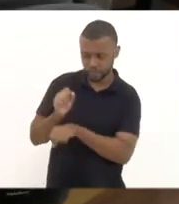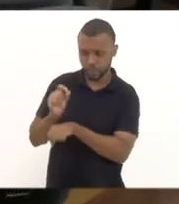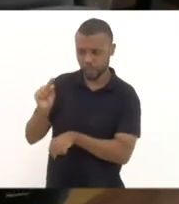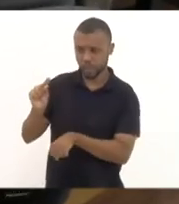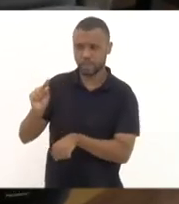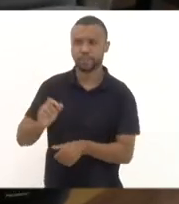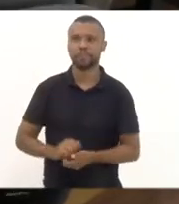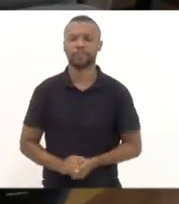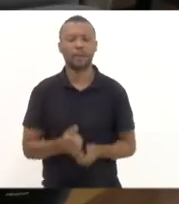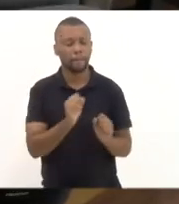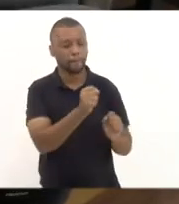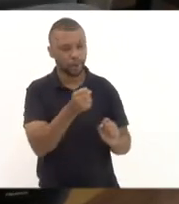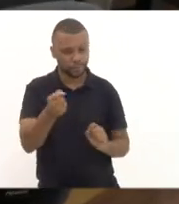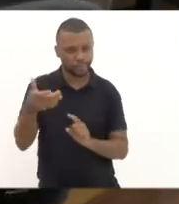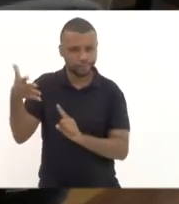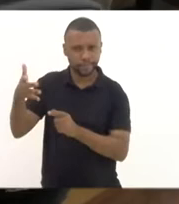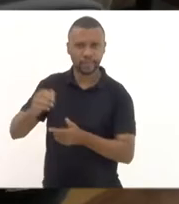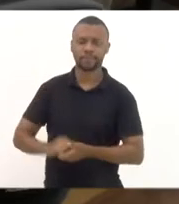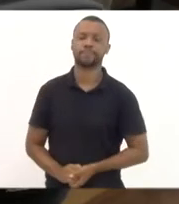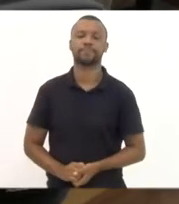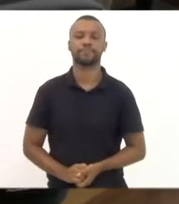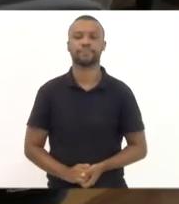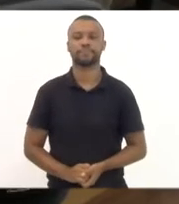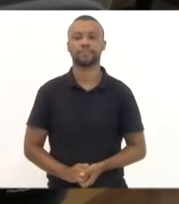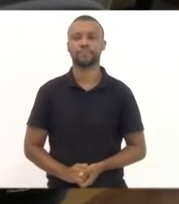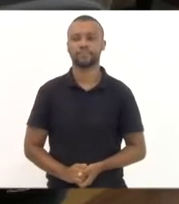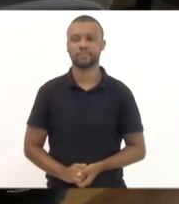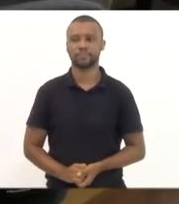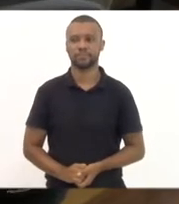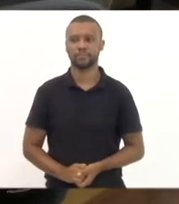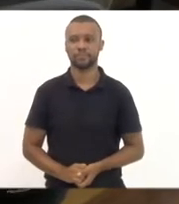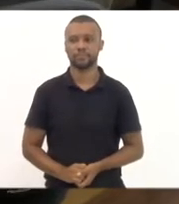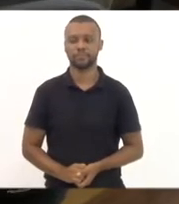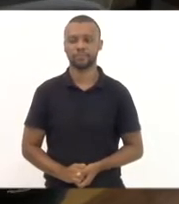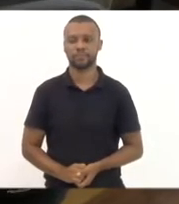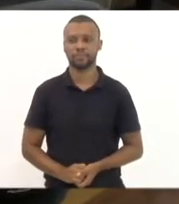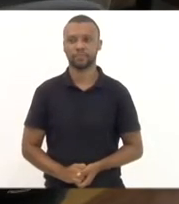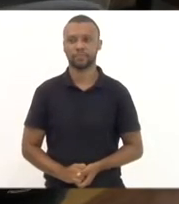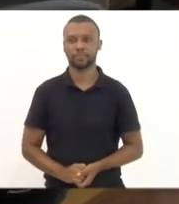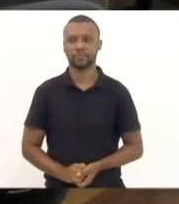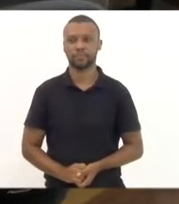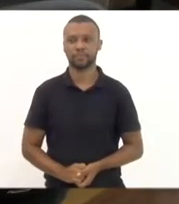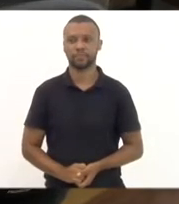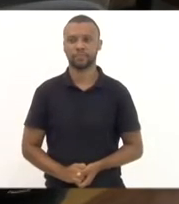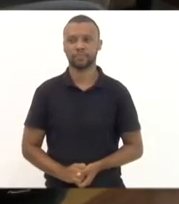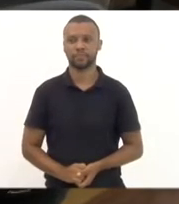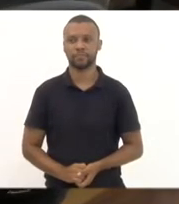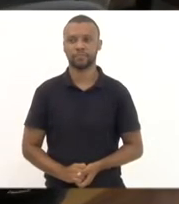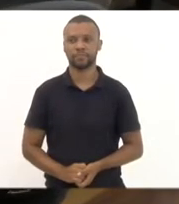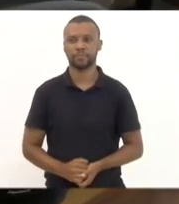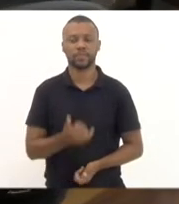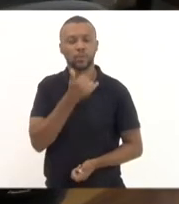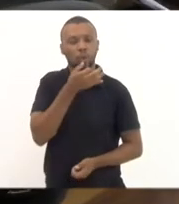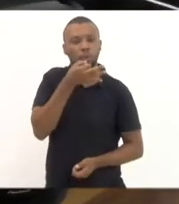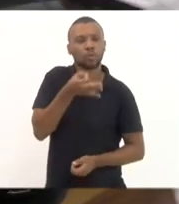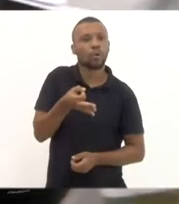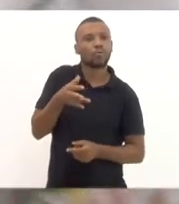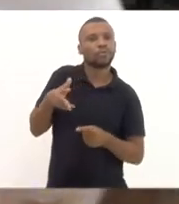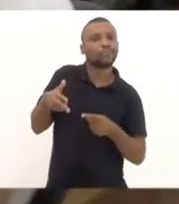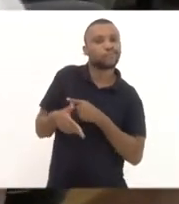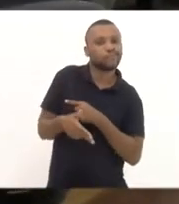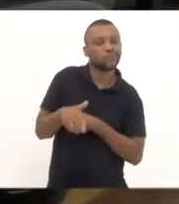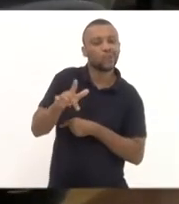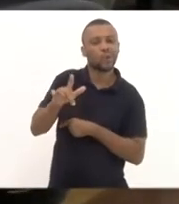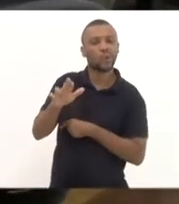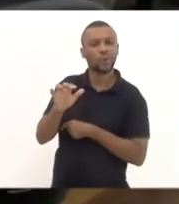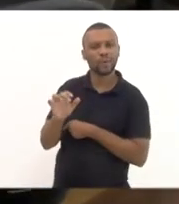falar não pode falar ó o meu som tá olha só cortar logo o som dos pau essa